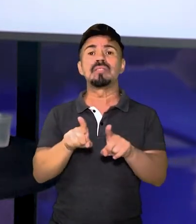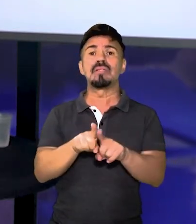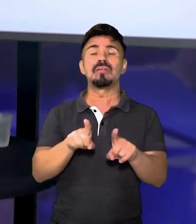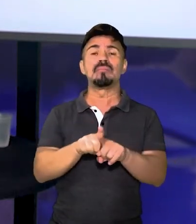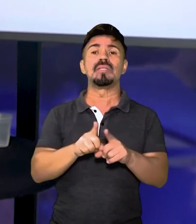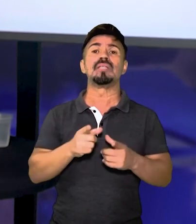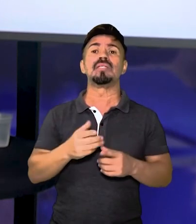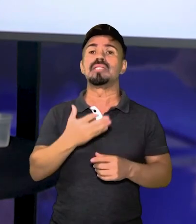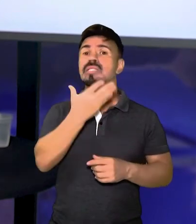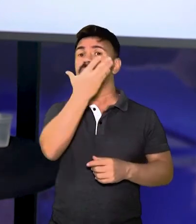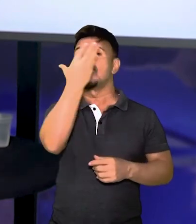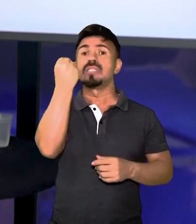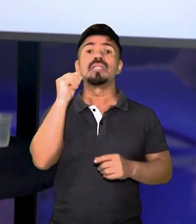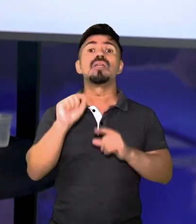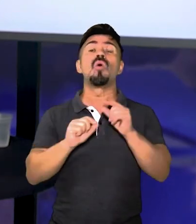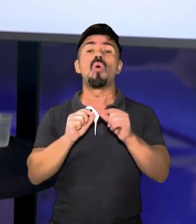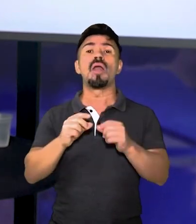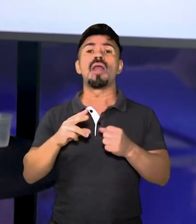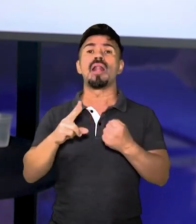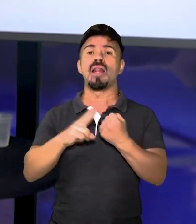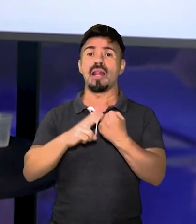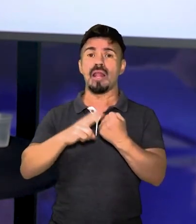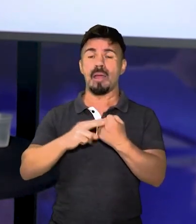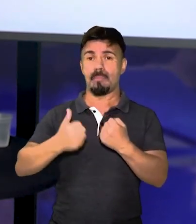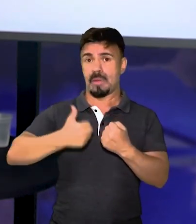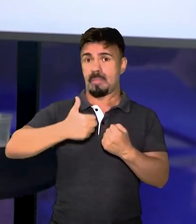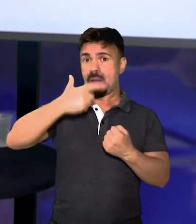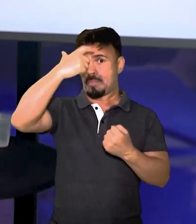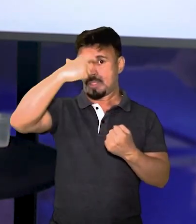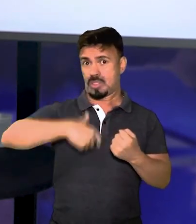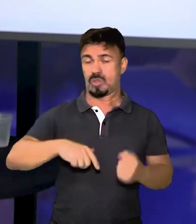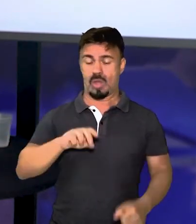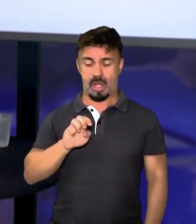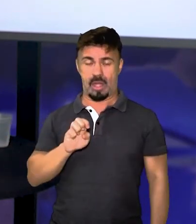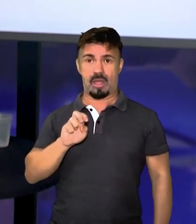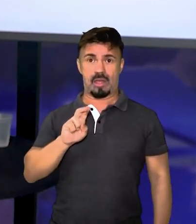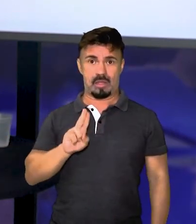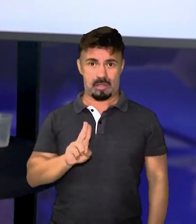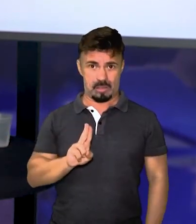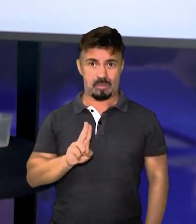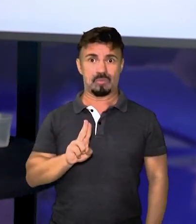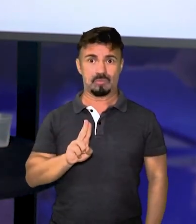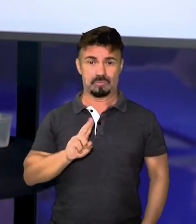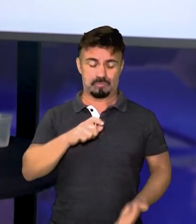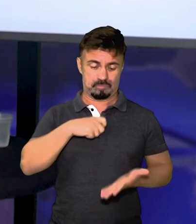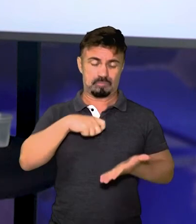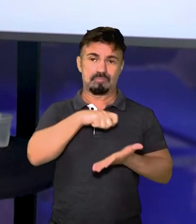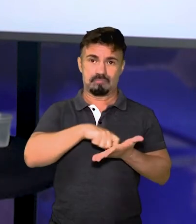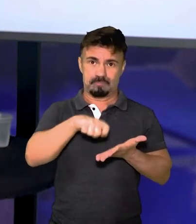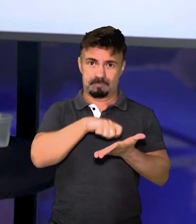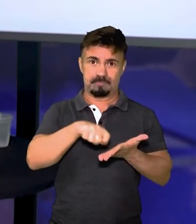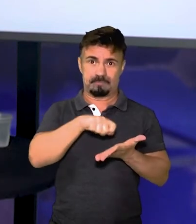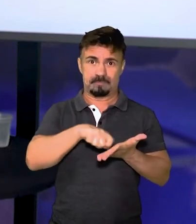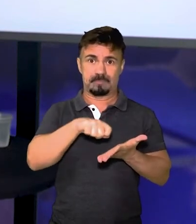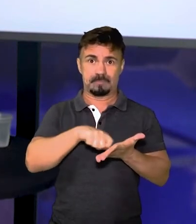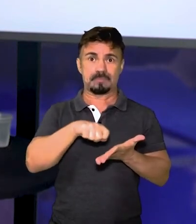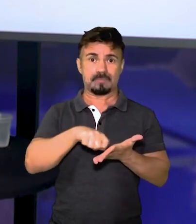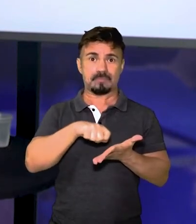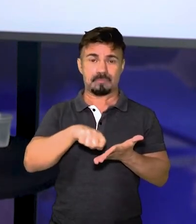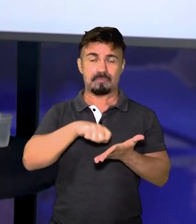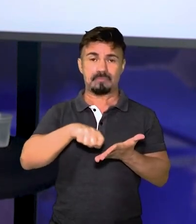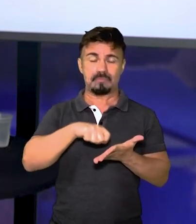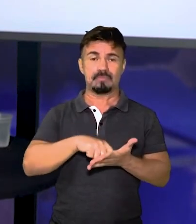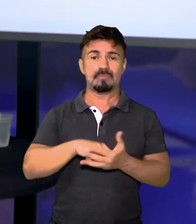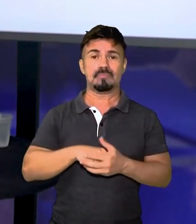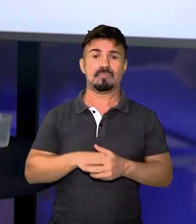que você está colocando. Também não se esqueça dos verbos na primeira pessoa, porque quem está falando é você. Você